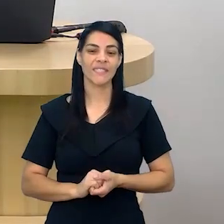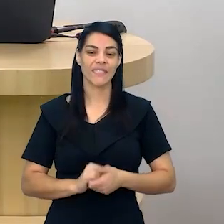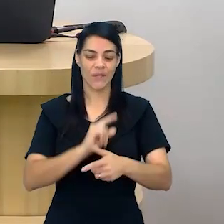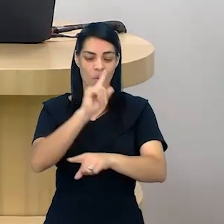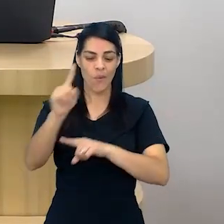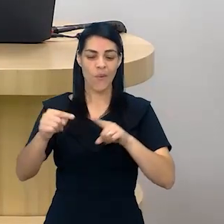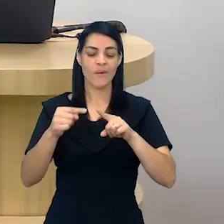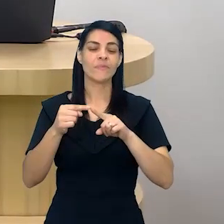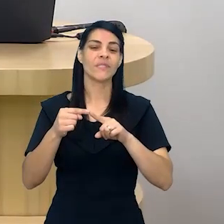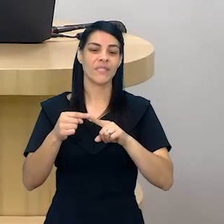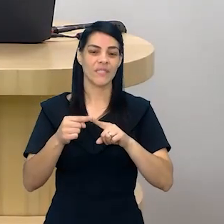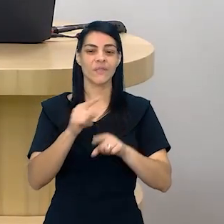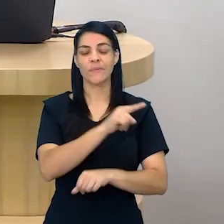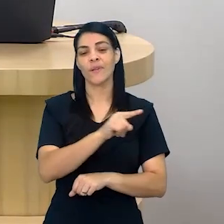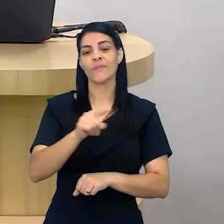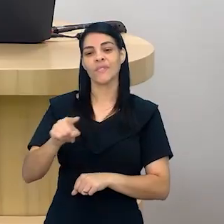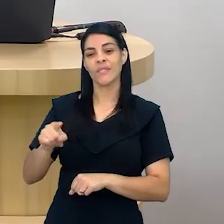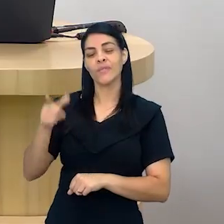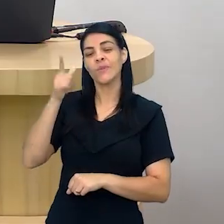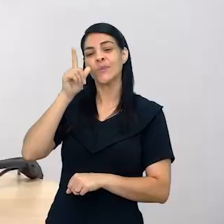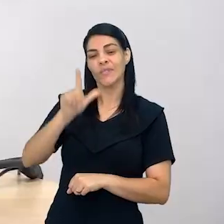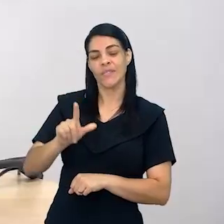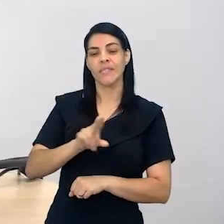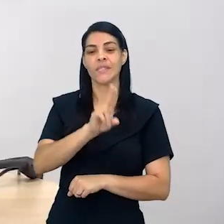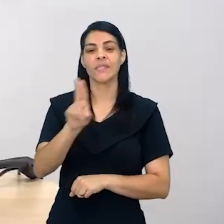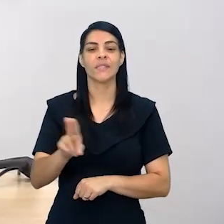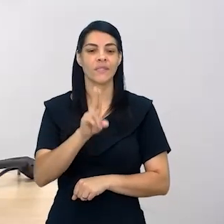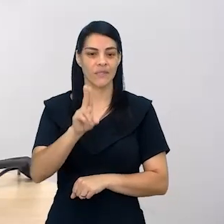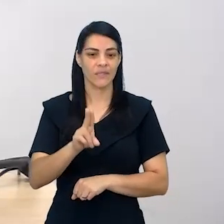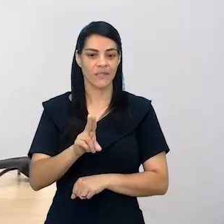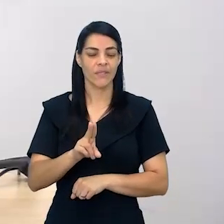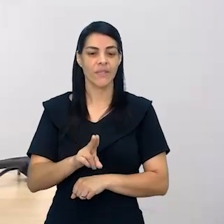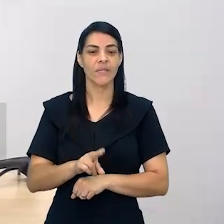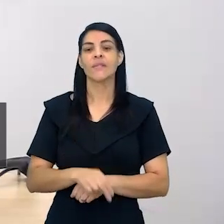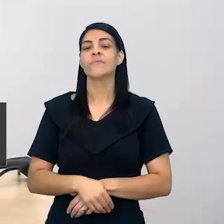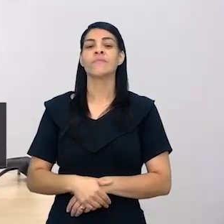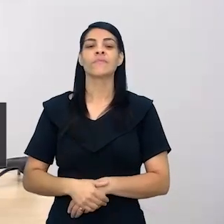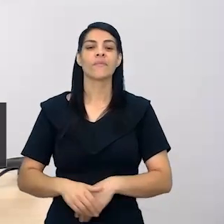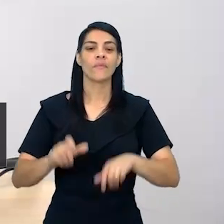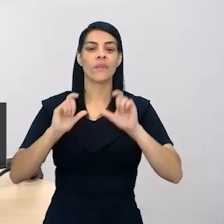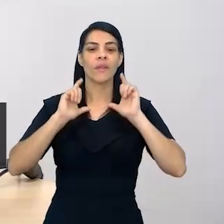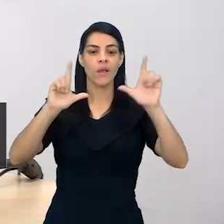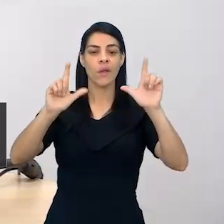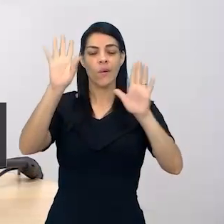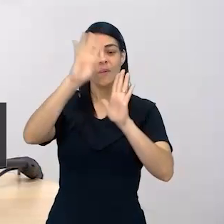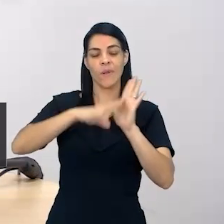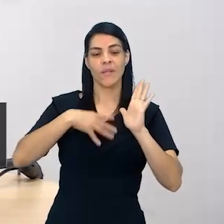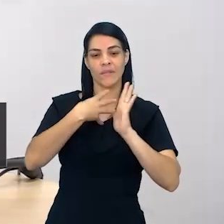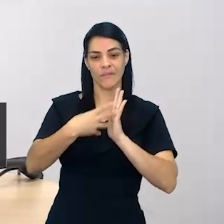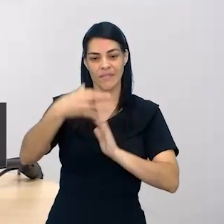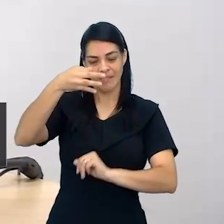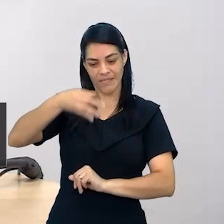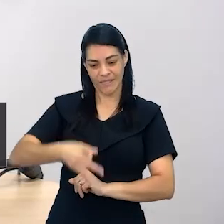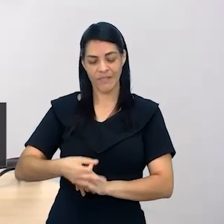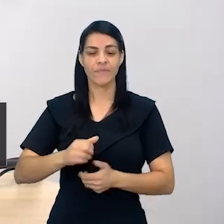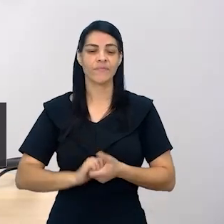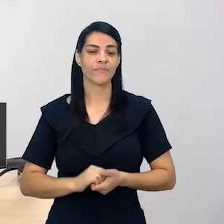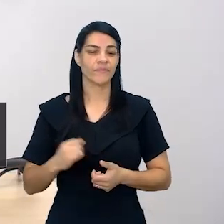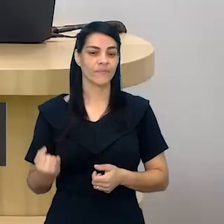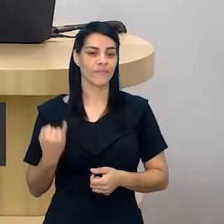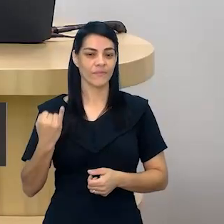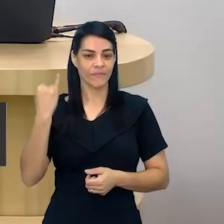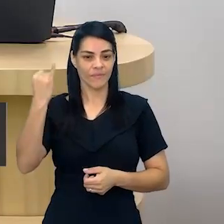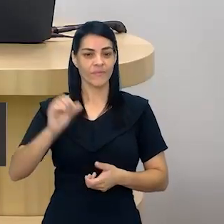o mínimo aí para vocês utilizarem a plataforma de uma maneira aí assertiva muito importante